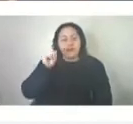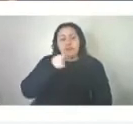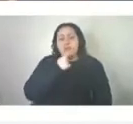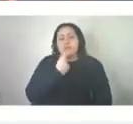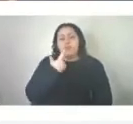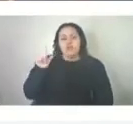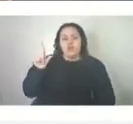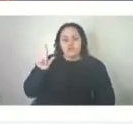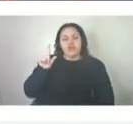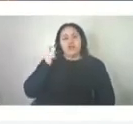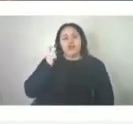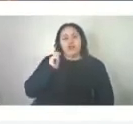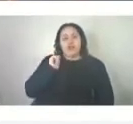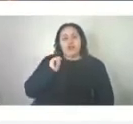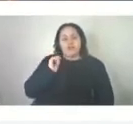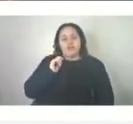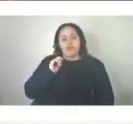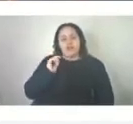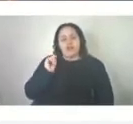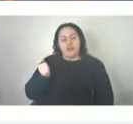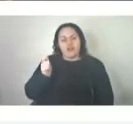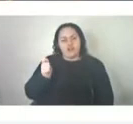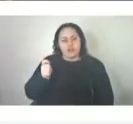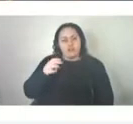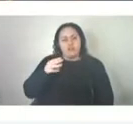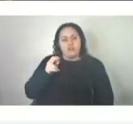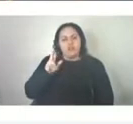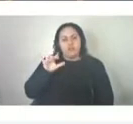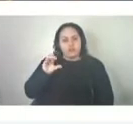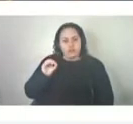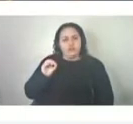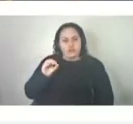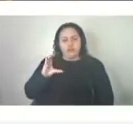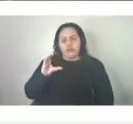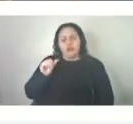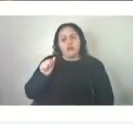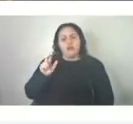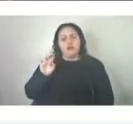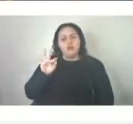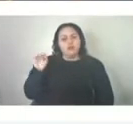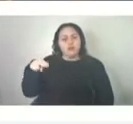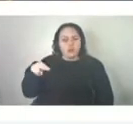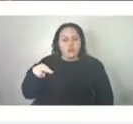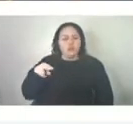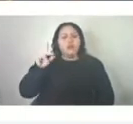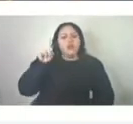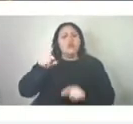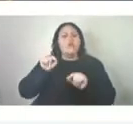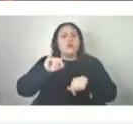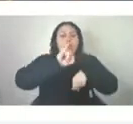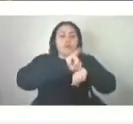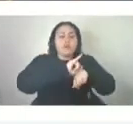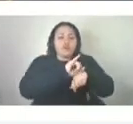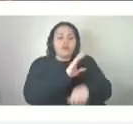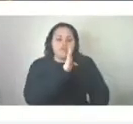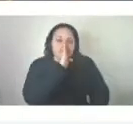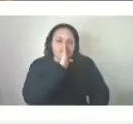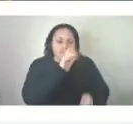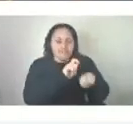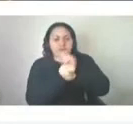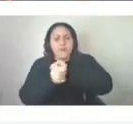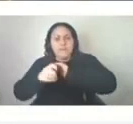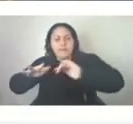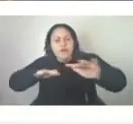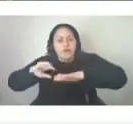Cartoon, que são imagens que dão ideia à cena, né? Da animação dos objetos, eu comecei a me divertir, a brincar com